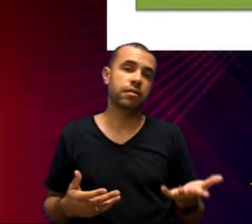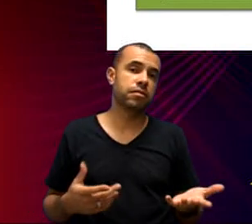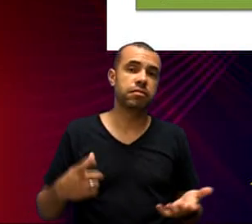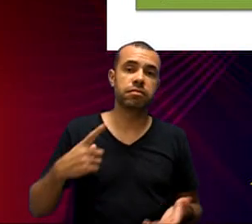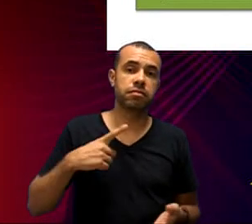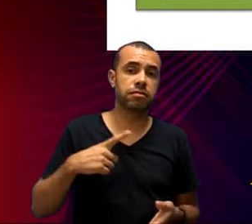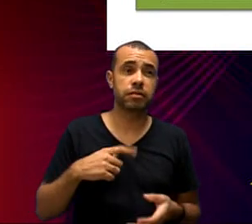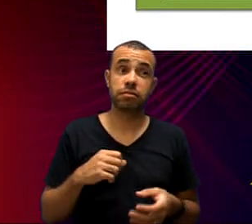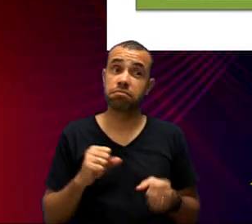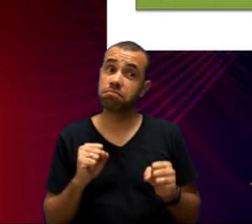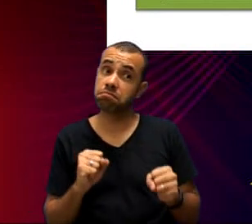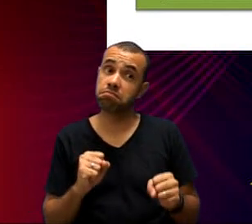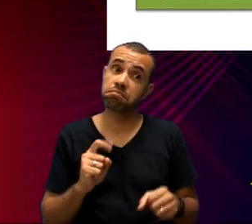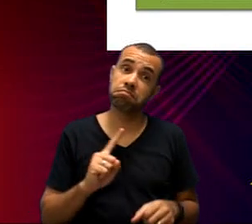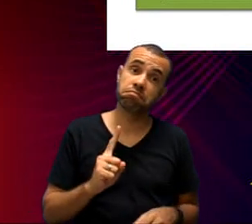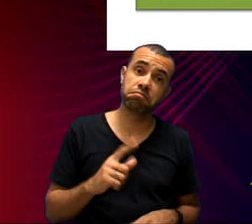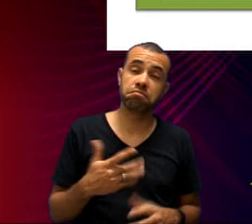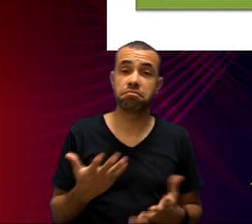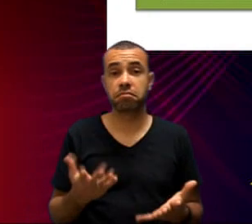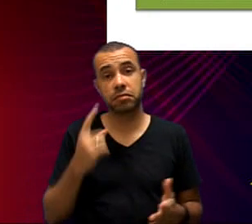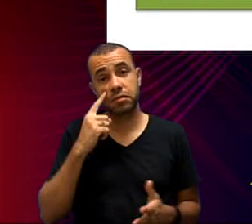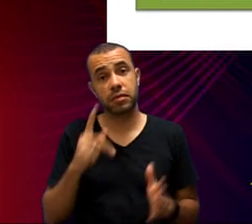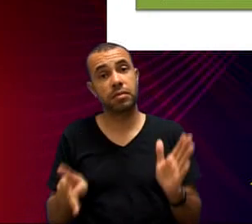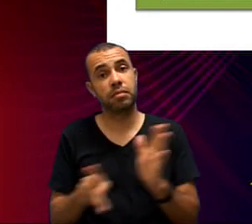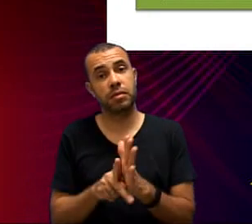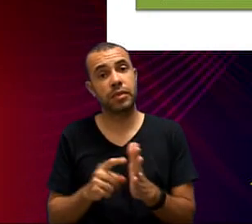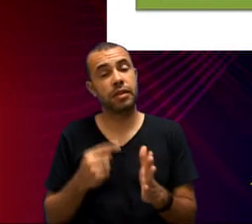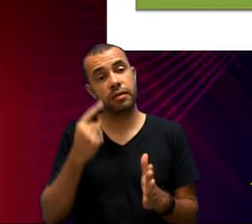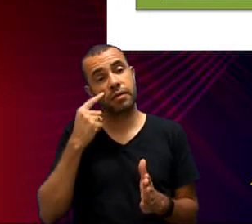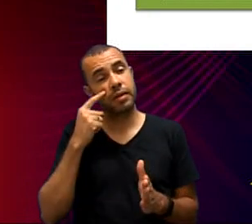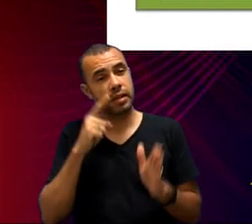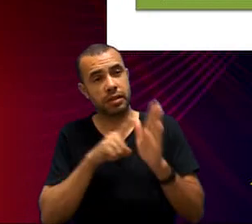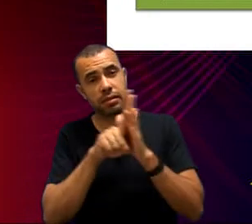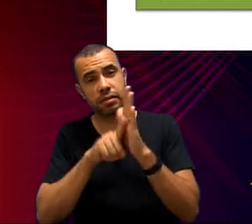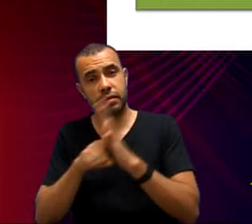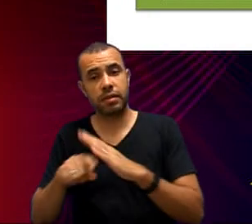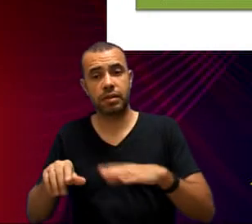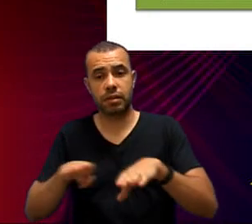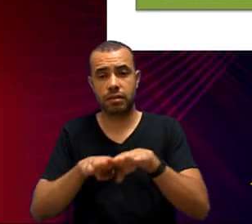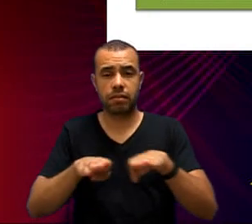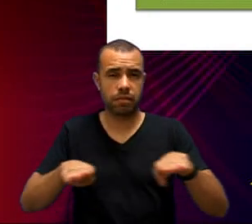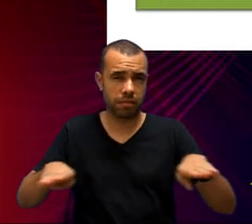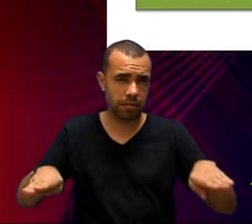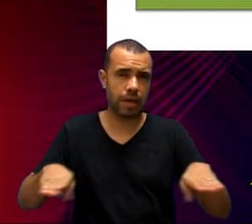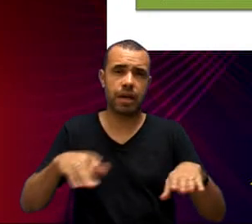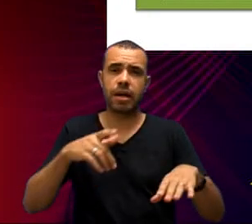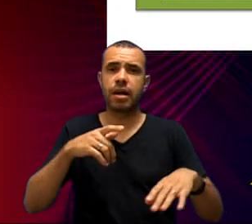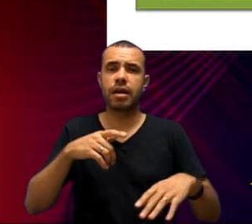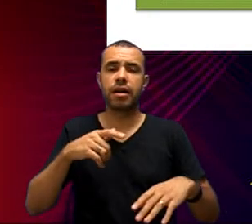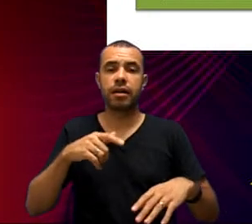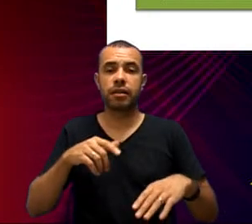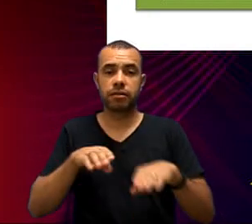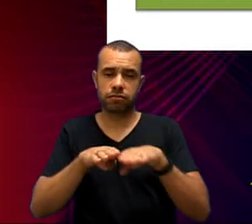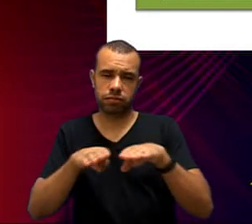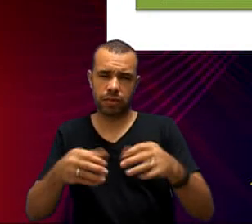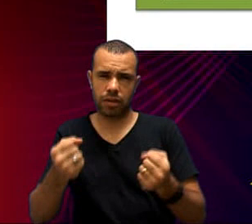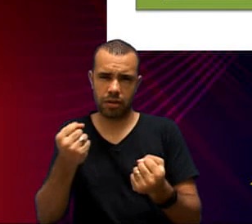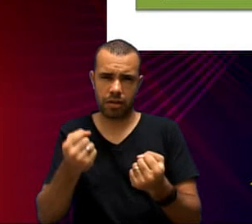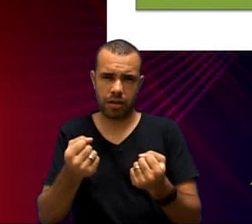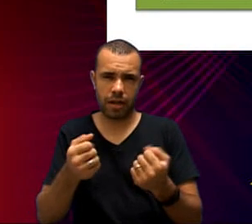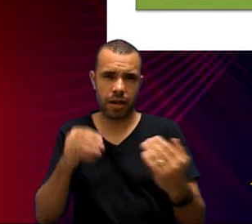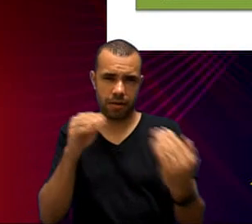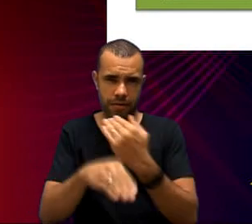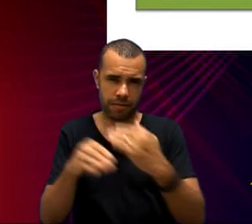de colocar em andamento um projeto de requalificação de pavimento e drenagem, que eventualmente seria